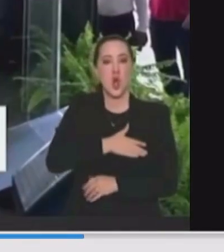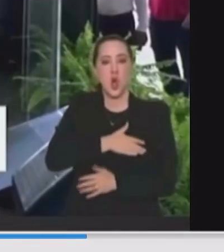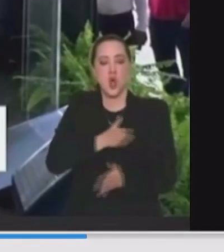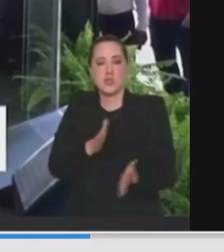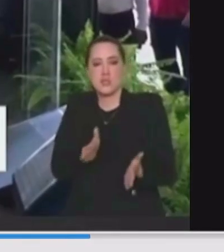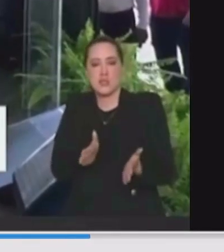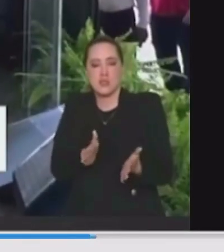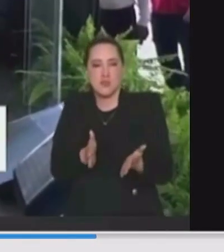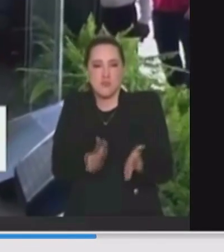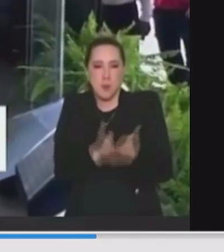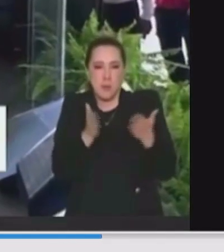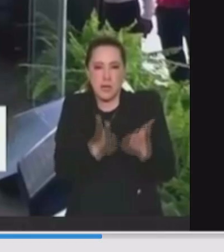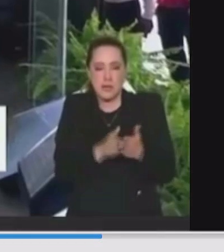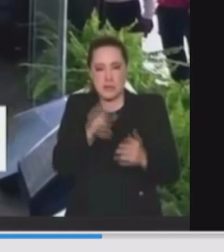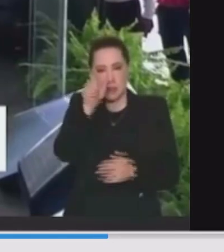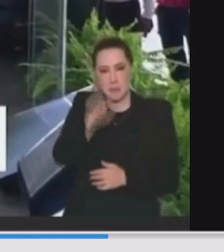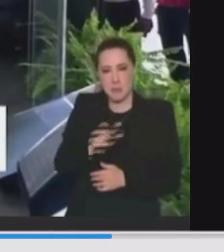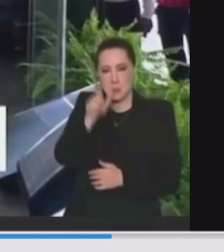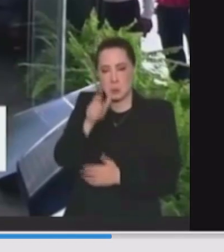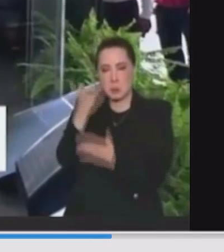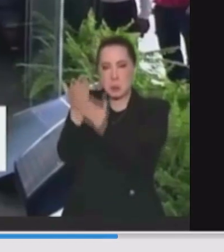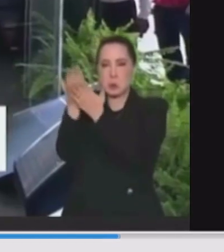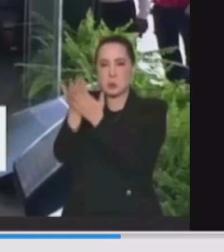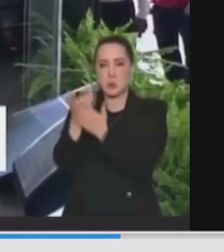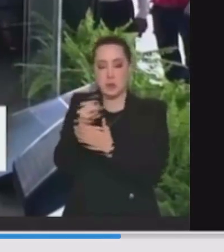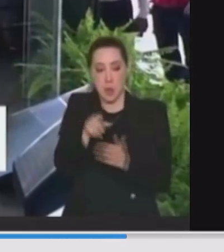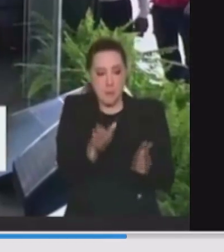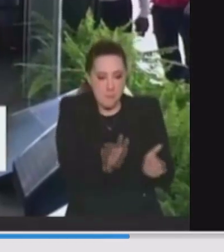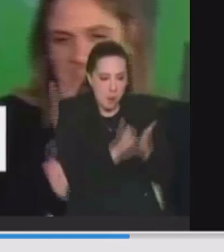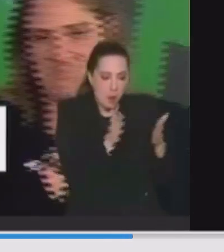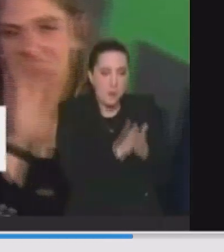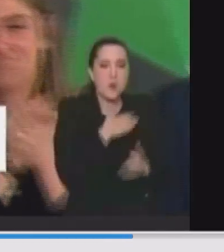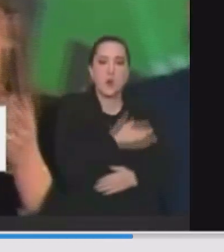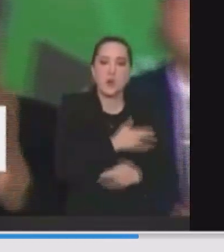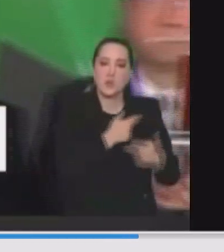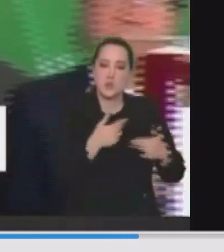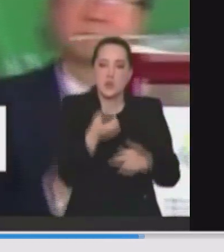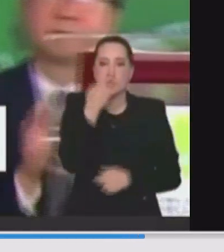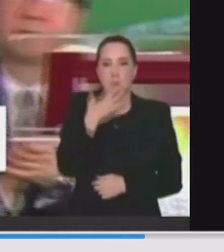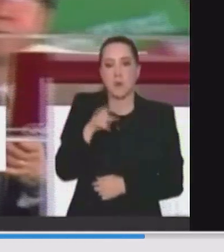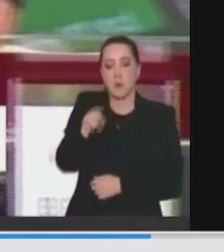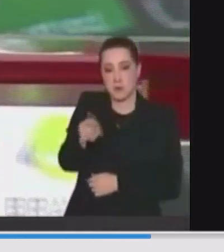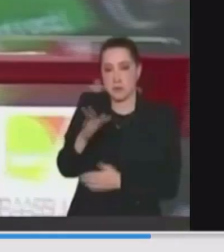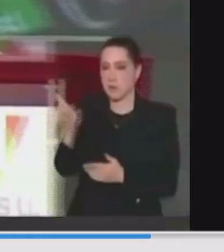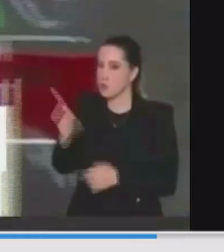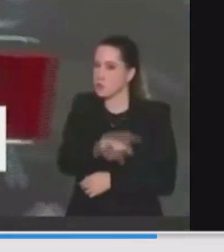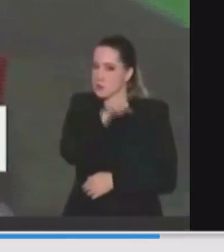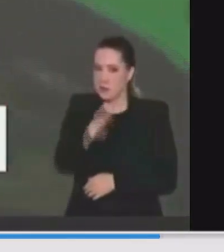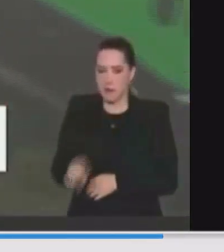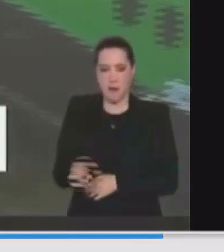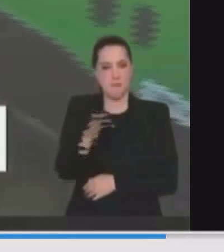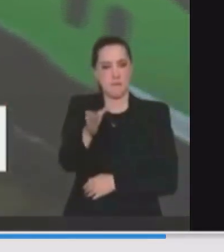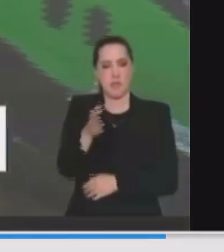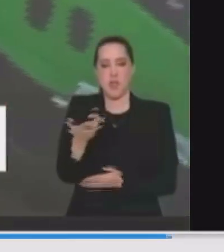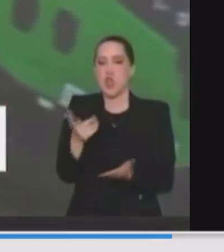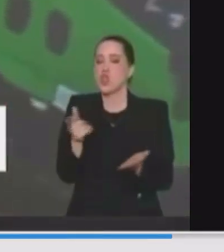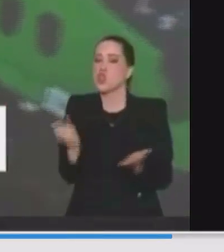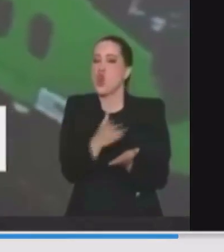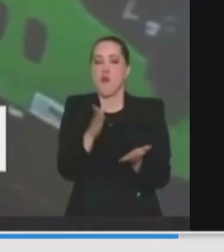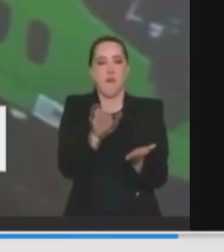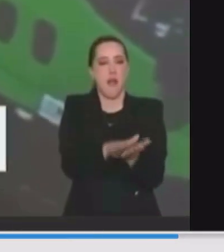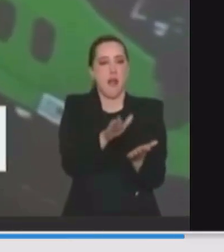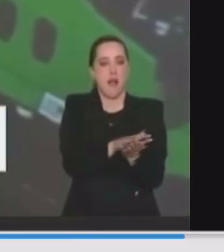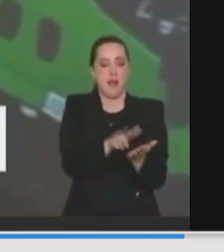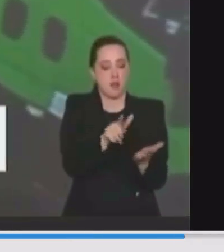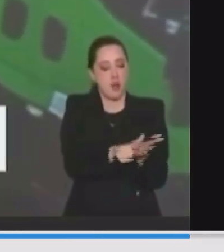coisa boa. Eu falei para ele, você pode anular essa revista, joga essa página fora e faz uma foto de um cara com